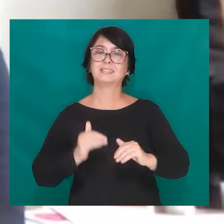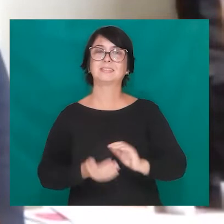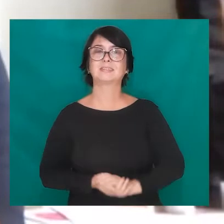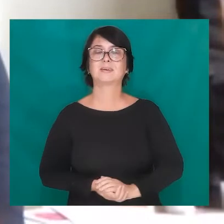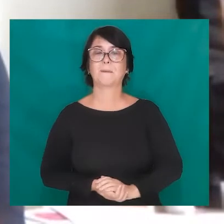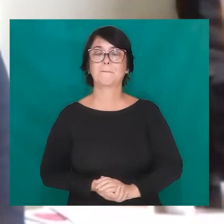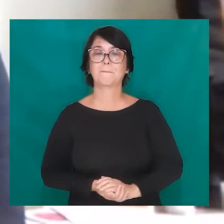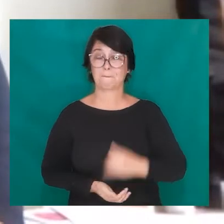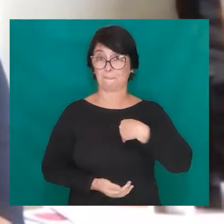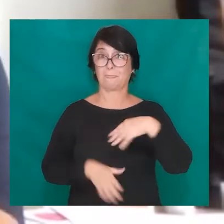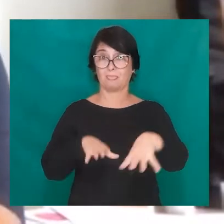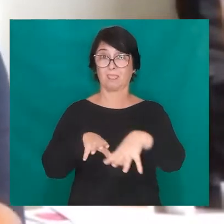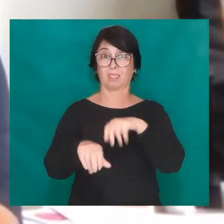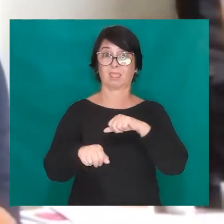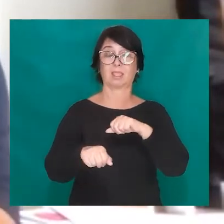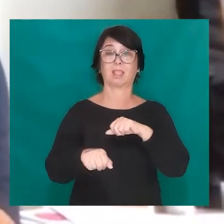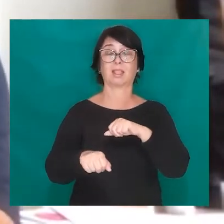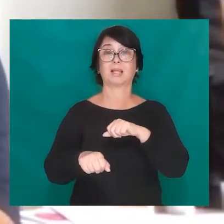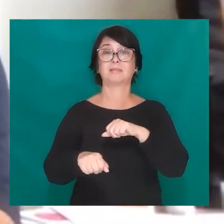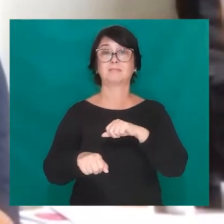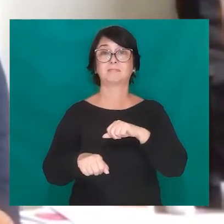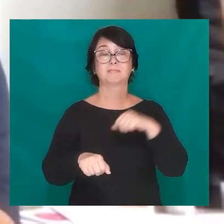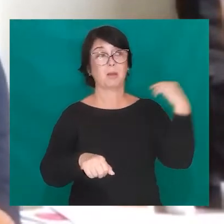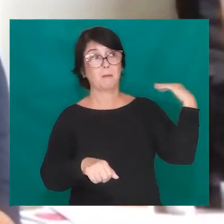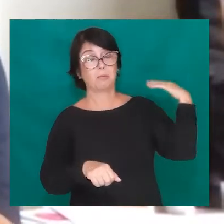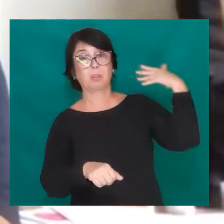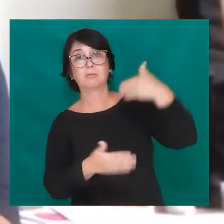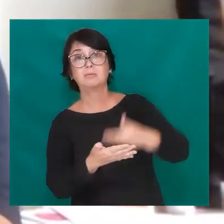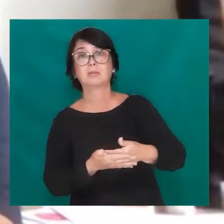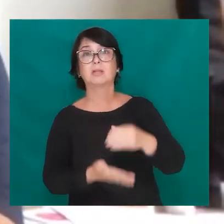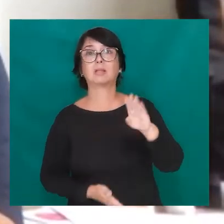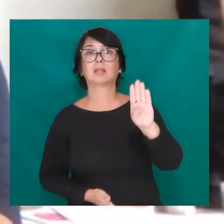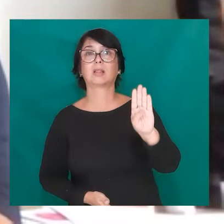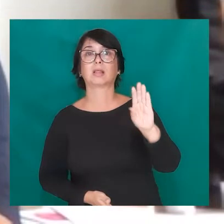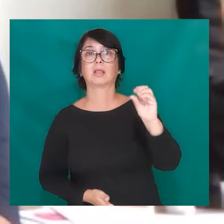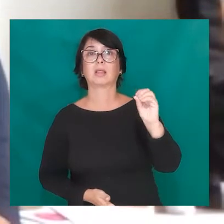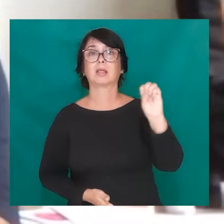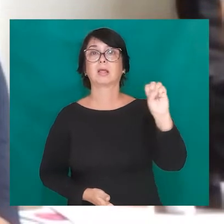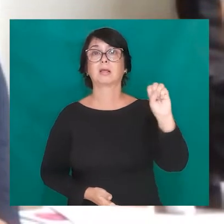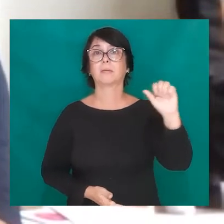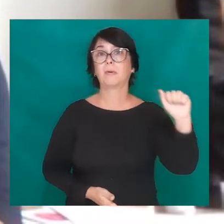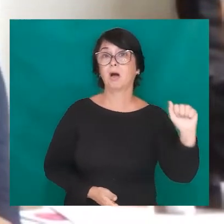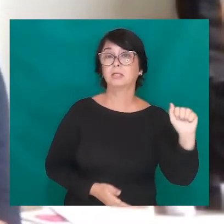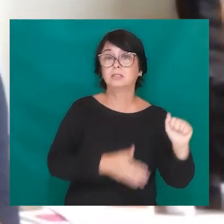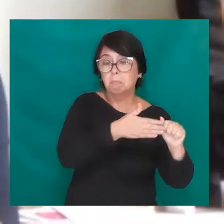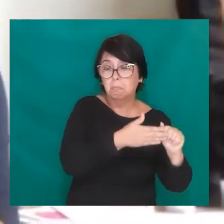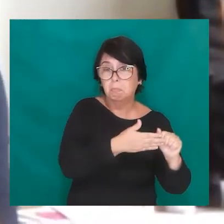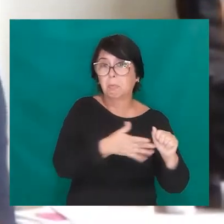aí, a gente conversando aqui, vem pela bossa, pelo jazz e clássico também, estudei um pouco de clássico.